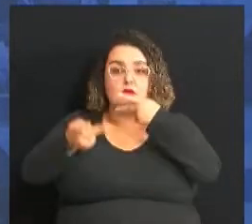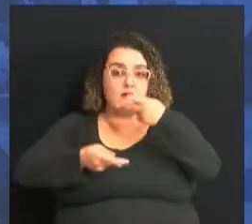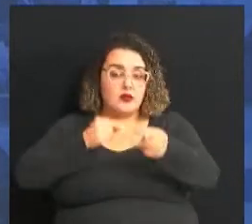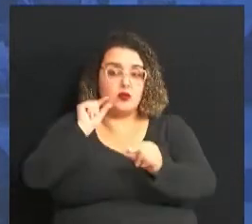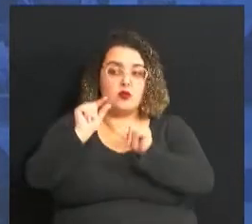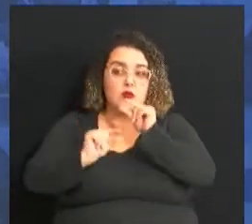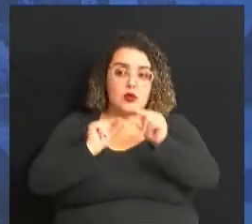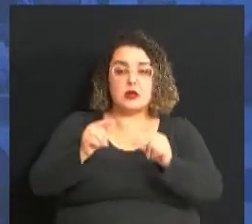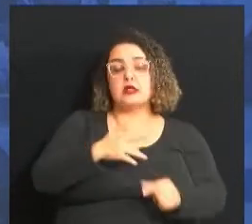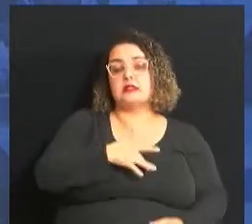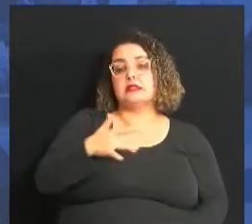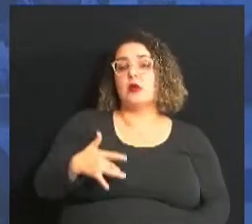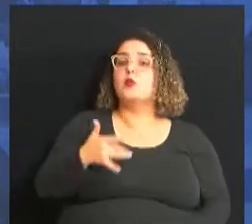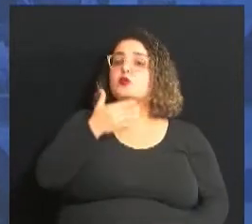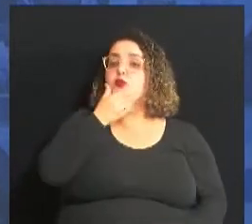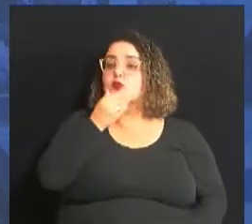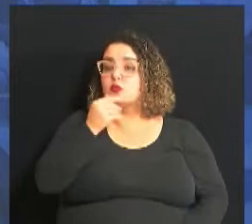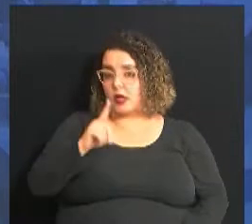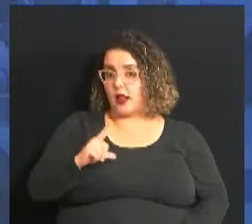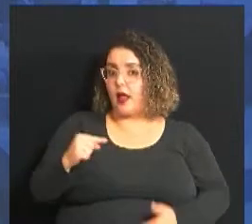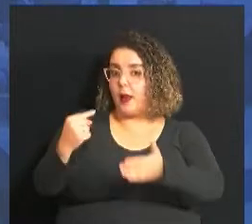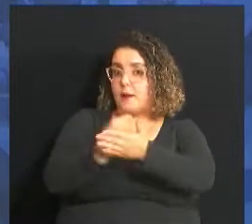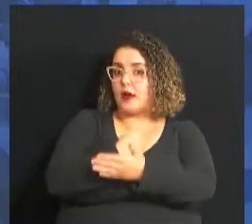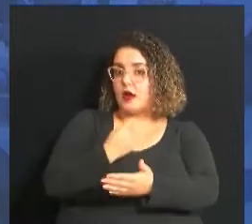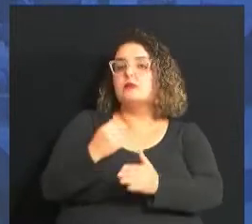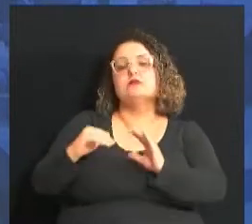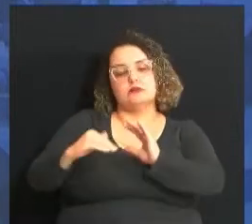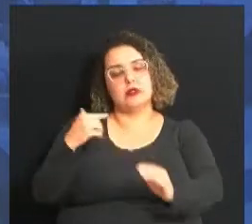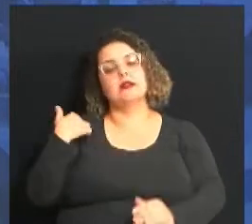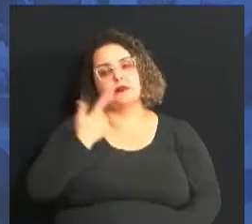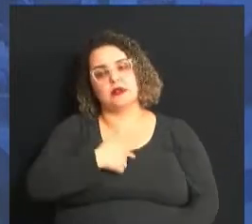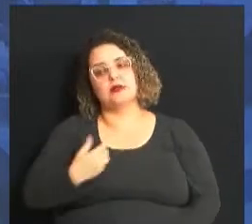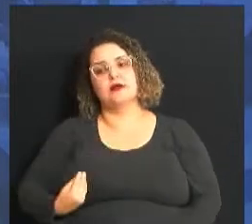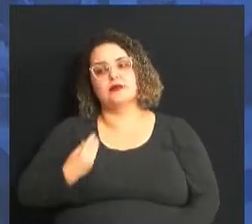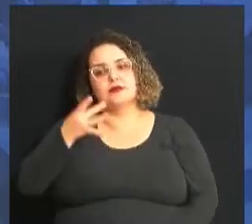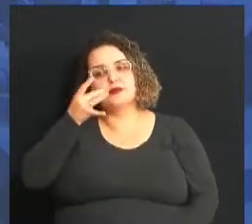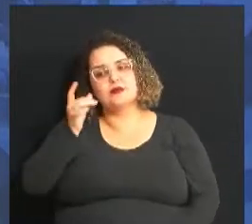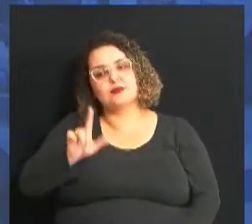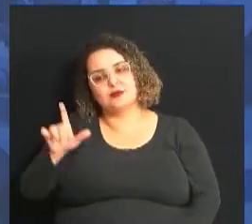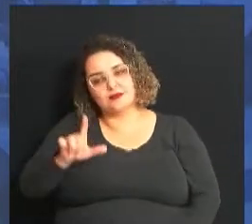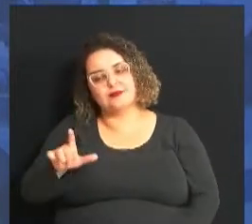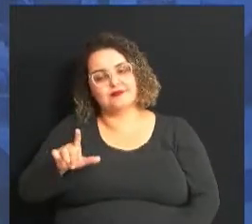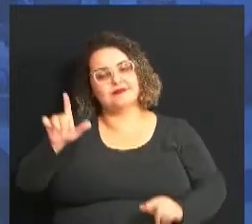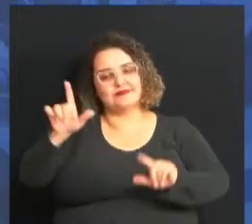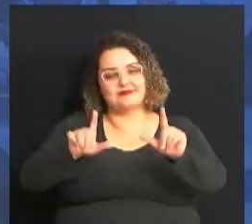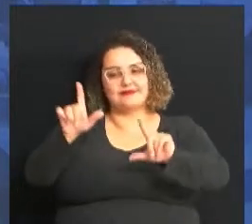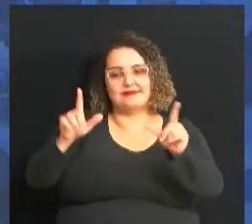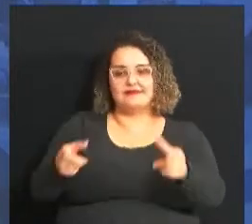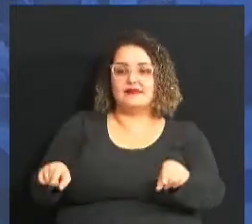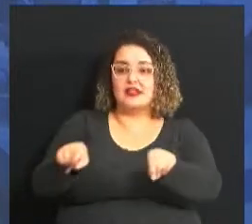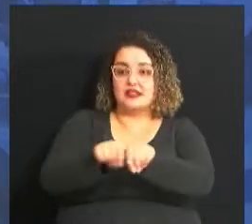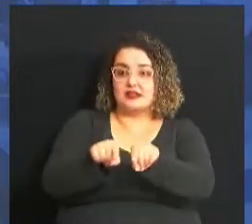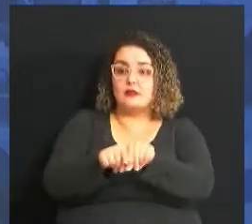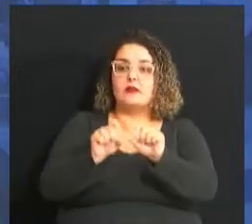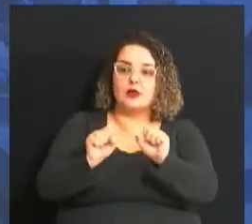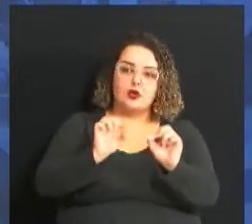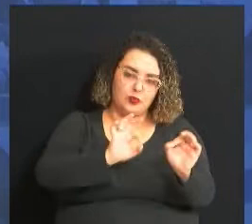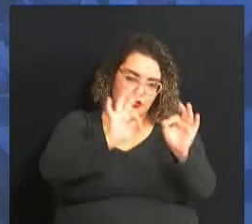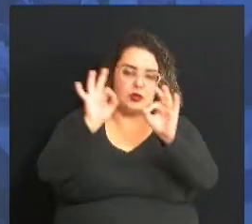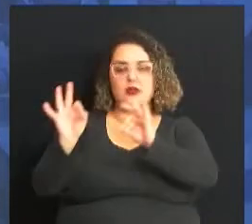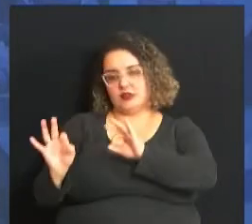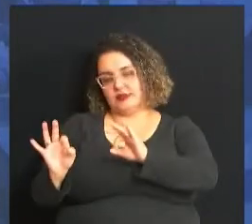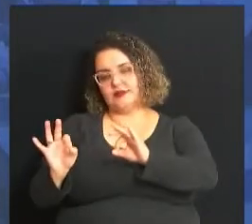do homem. Tem alguma pergunta, é só mandar para o nosso WhatsApp. A gente está ao vivo, claro, aqui pela tela da TV. E também você pode acompanhar por meio das nossas